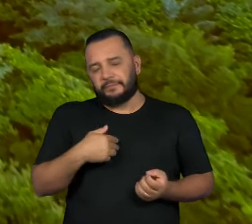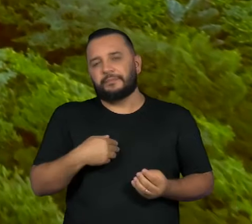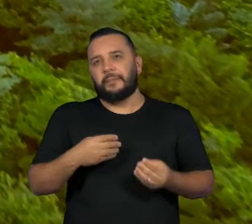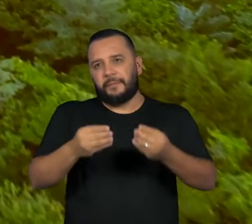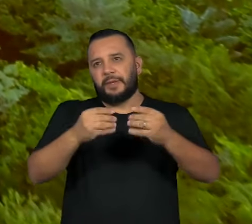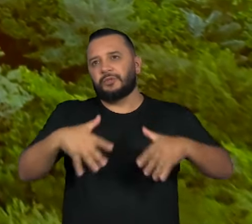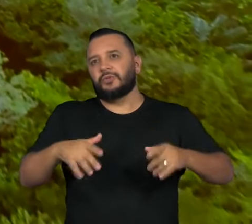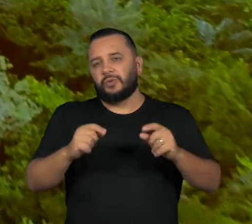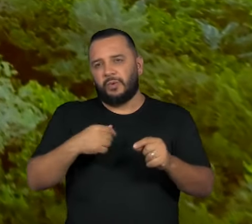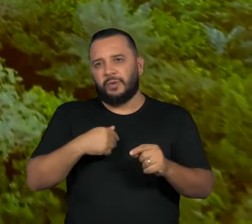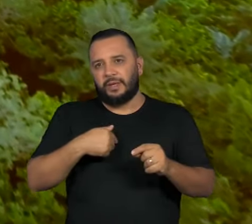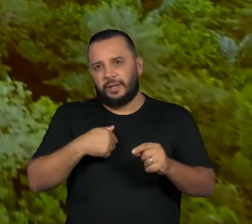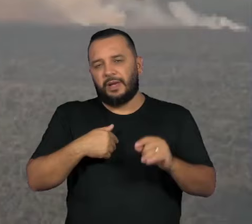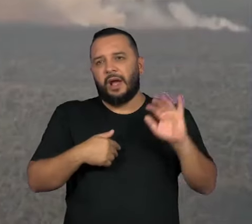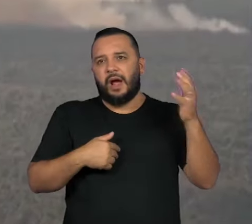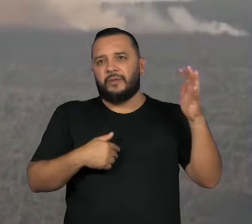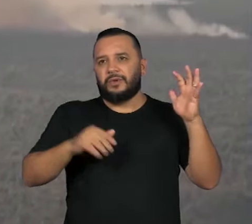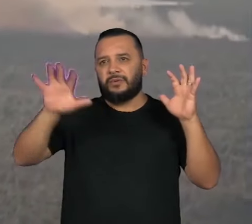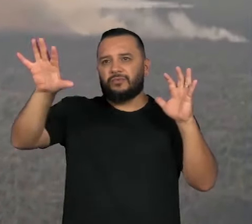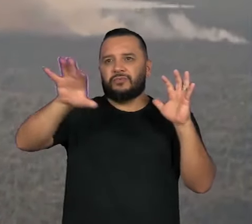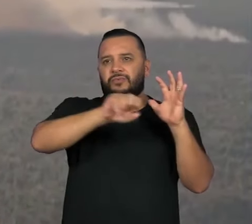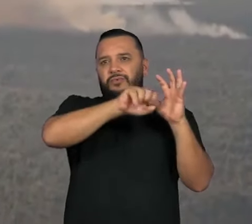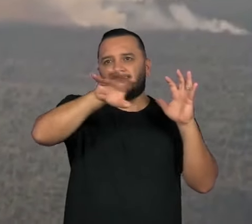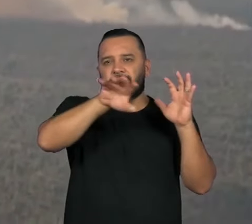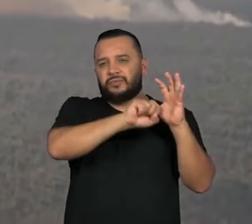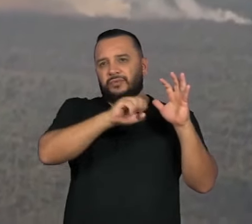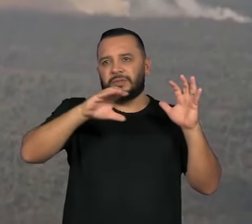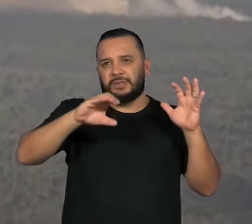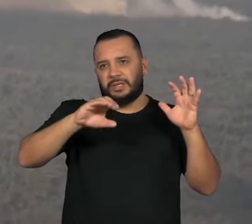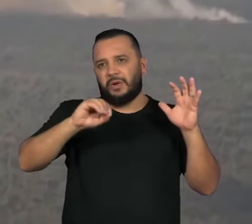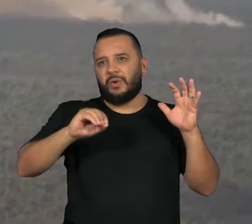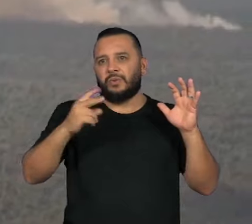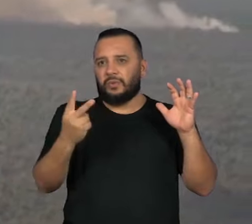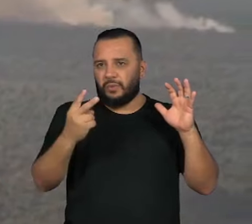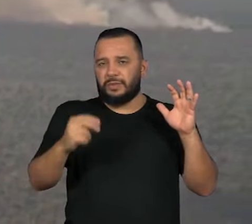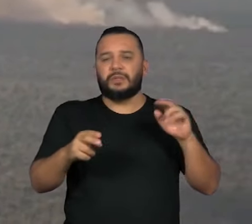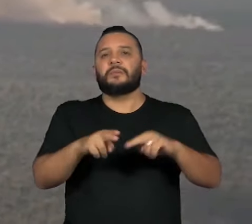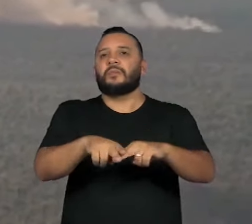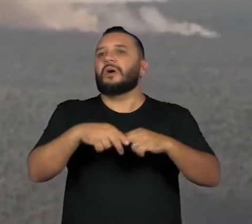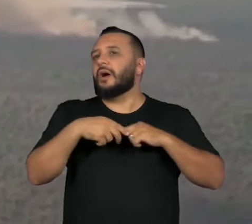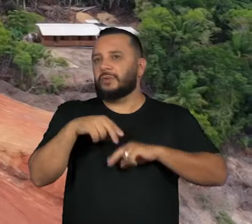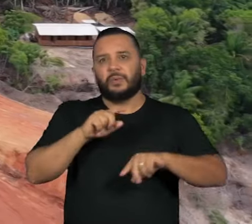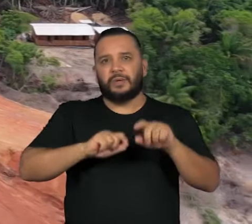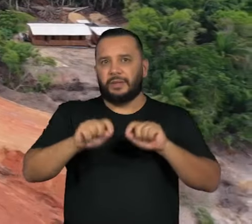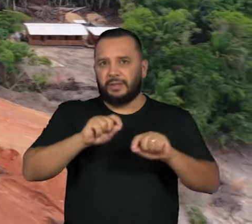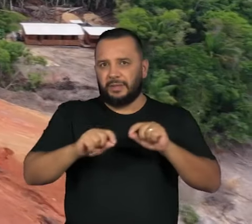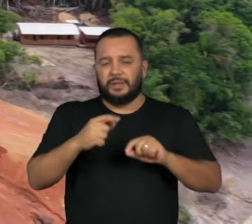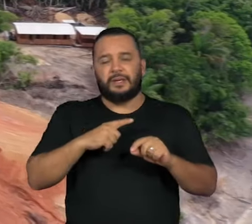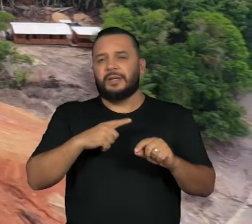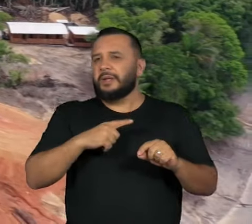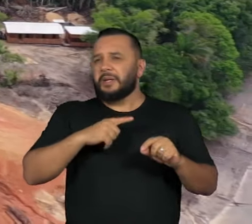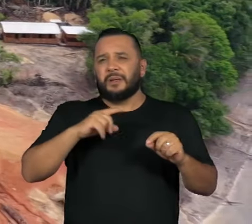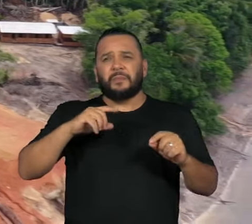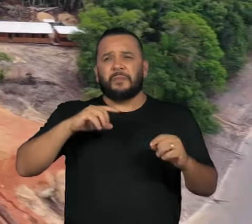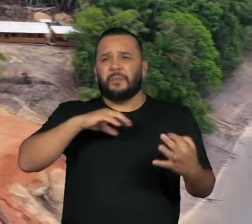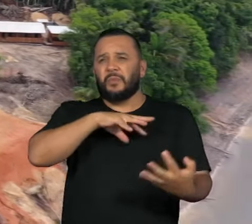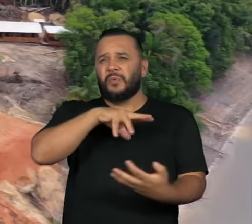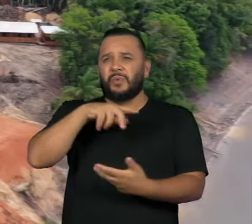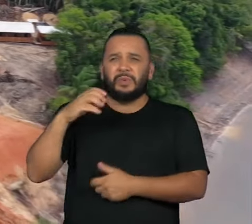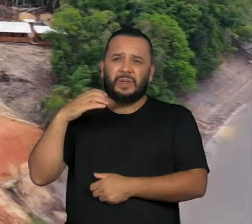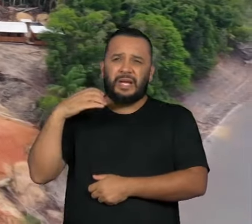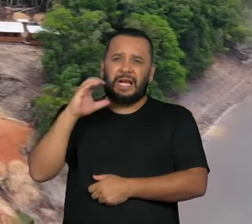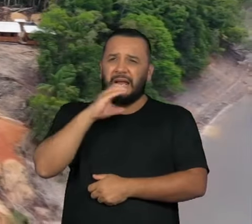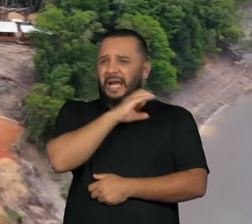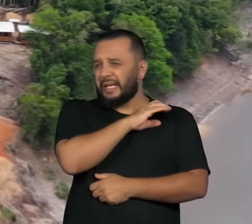absorção de carbono pelas árvores. A consequência provável é um ciclo contínuo de aquecimento global com